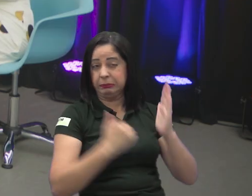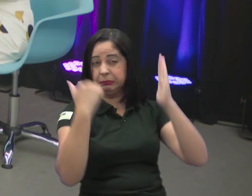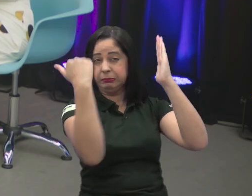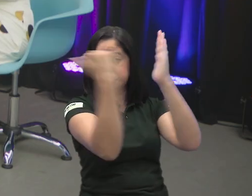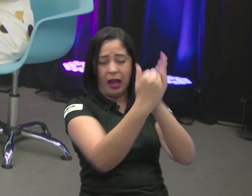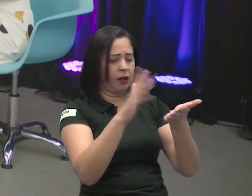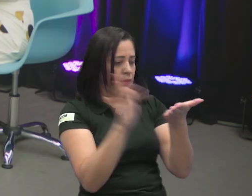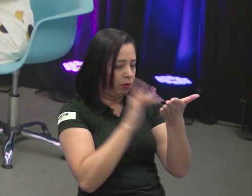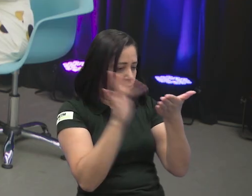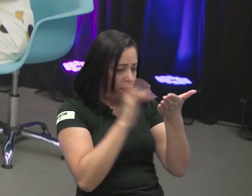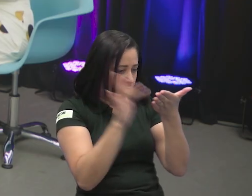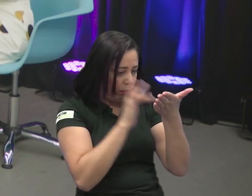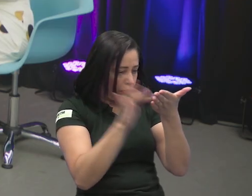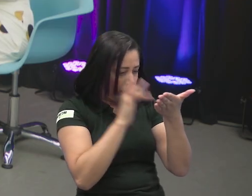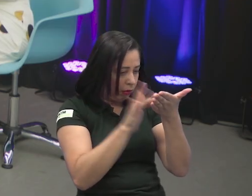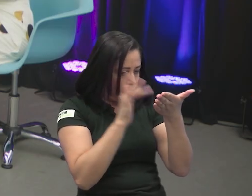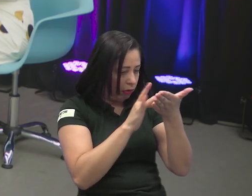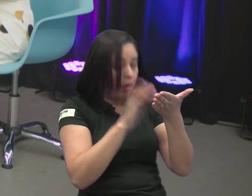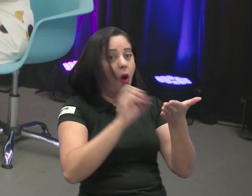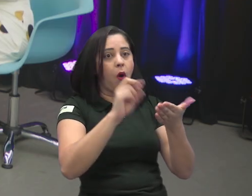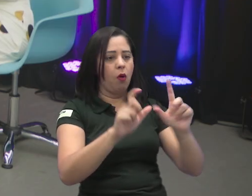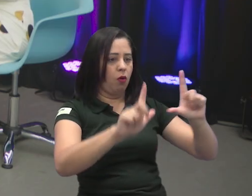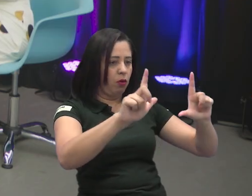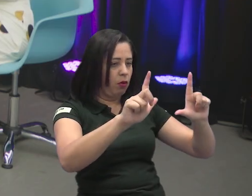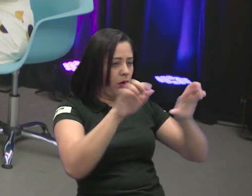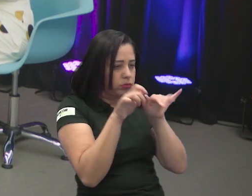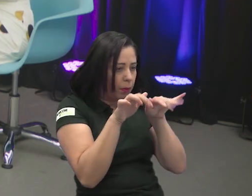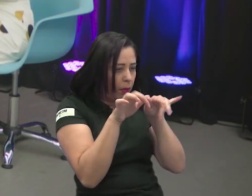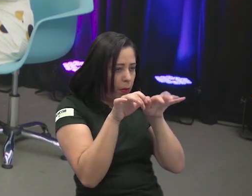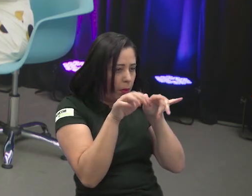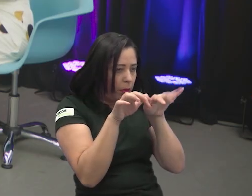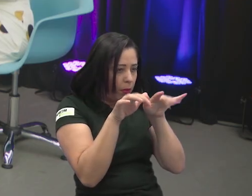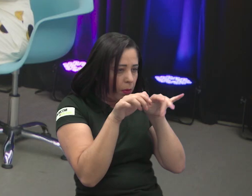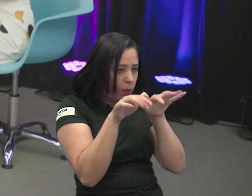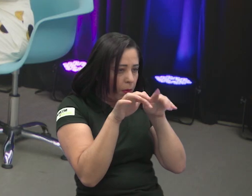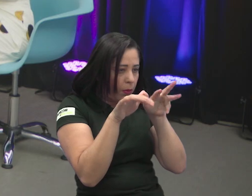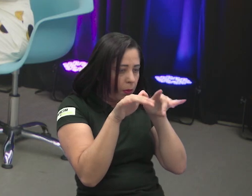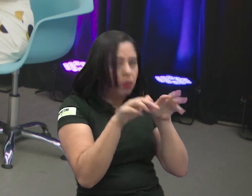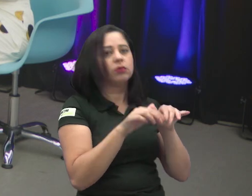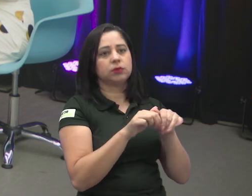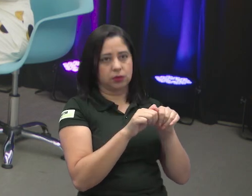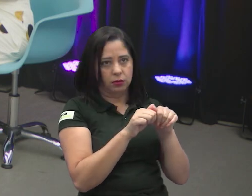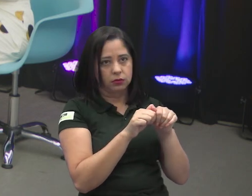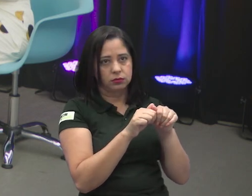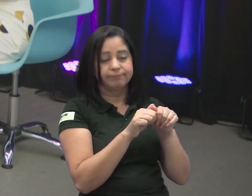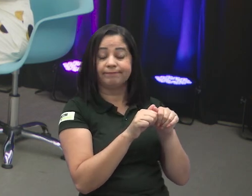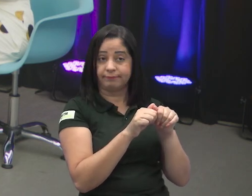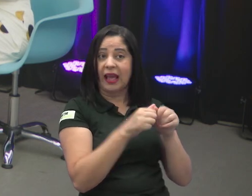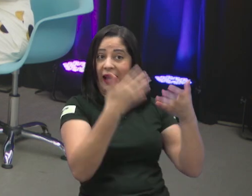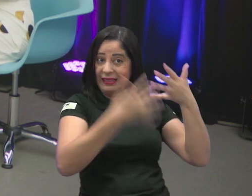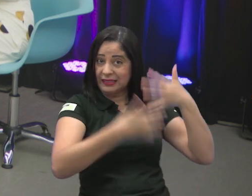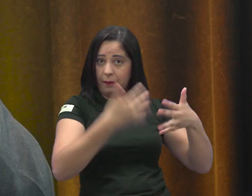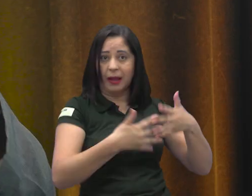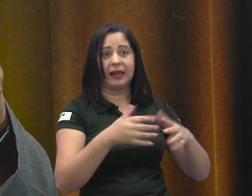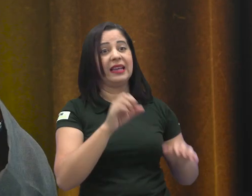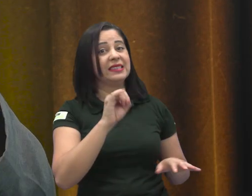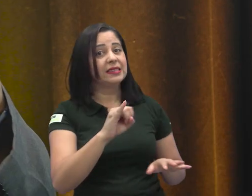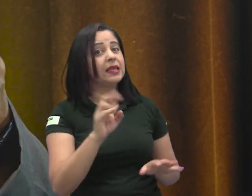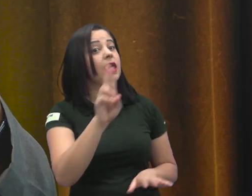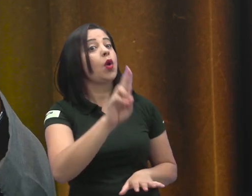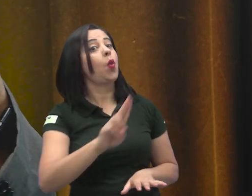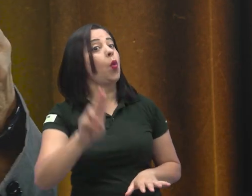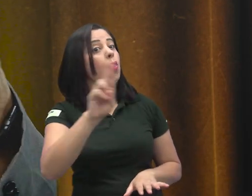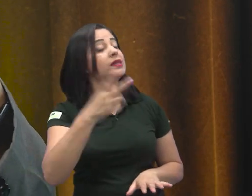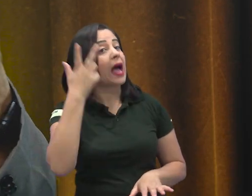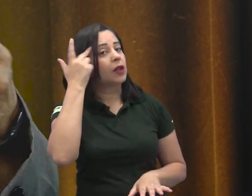está... Até uma quantidade que você usa a tecnologia, ela é benéfica, né? Ela estimula os